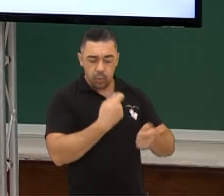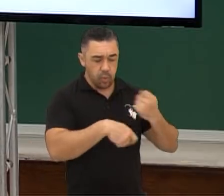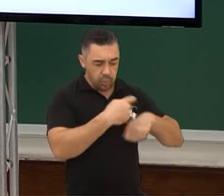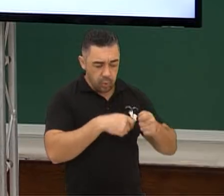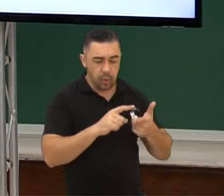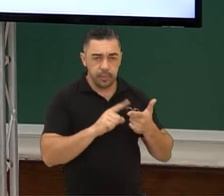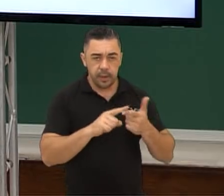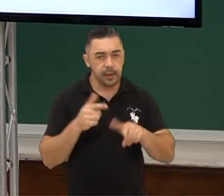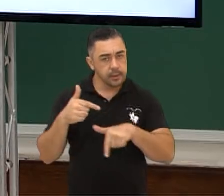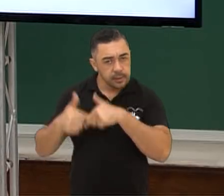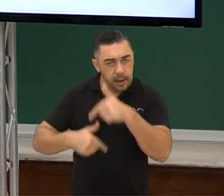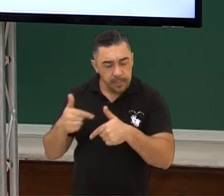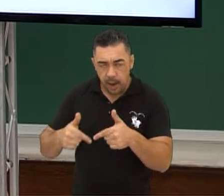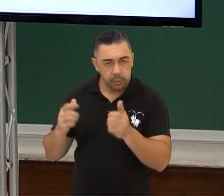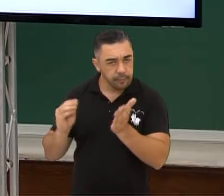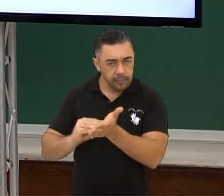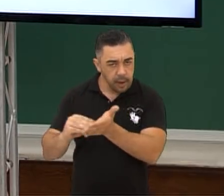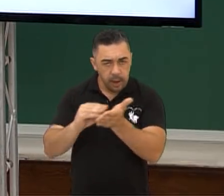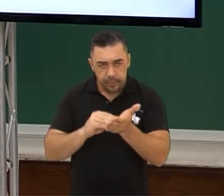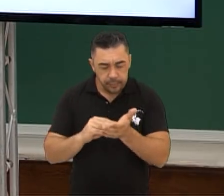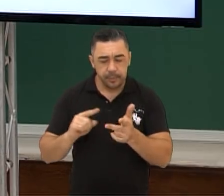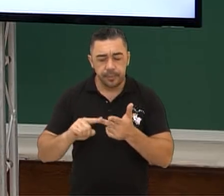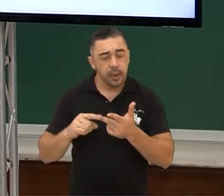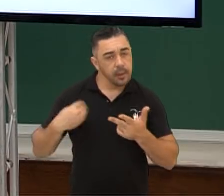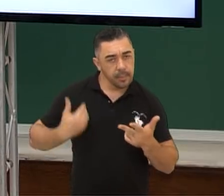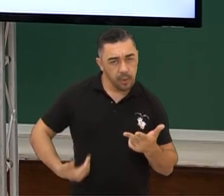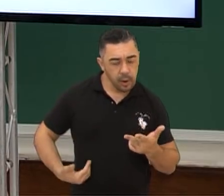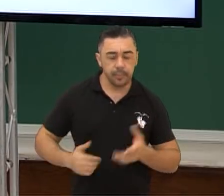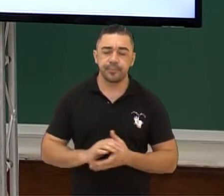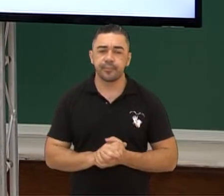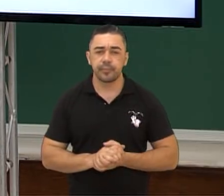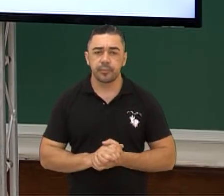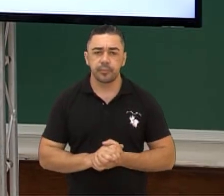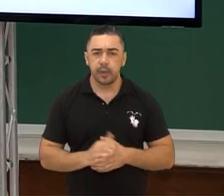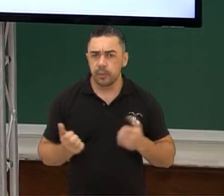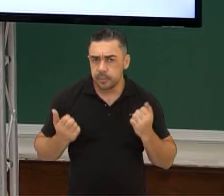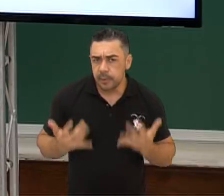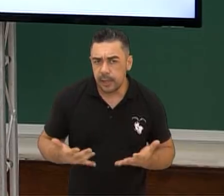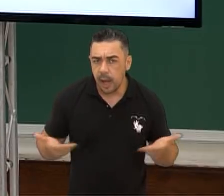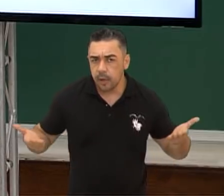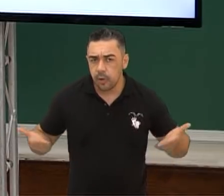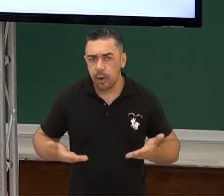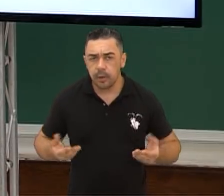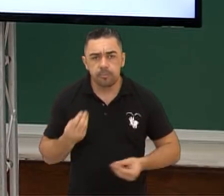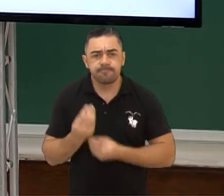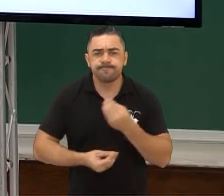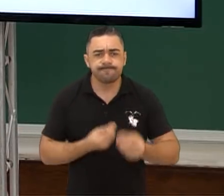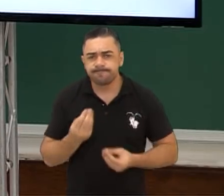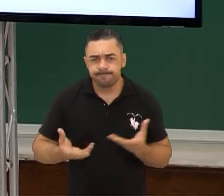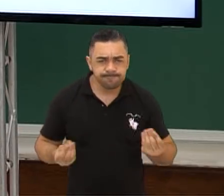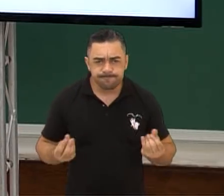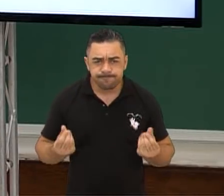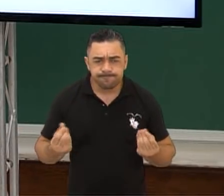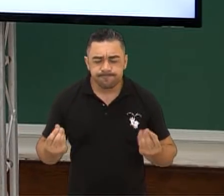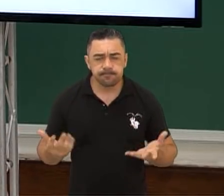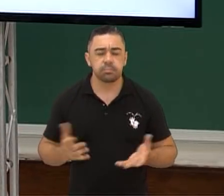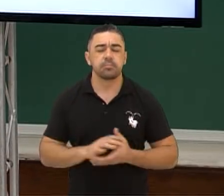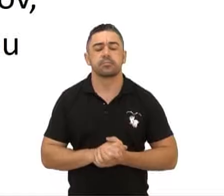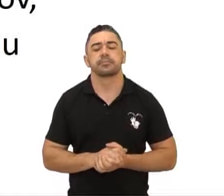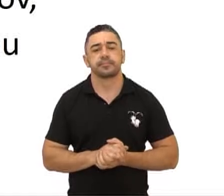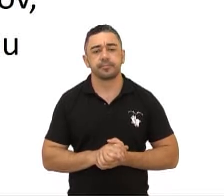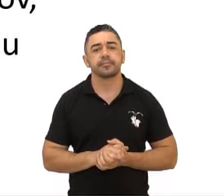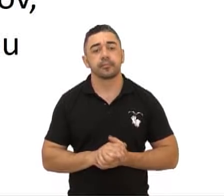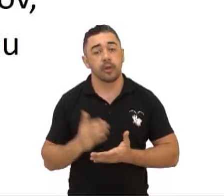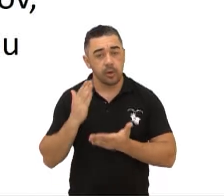serviços oferecidos acontecendo aí. Vamos falar um pouco melhor sobre... E aí, o que fazer em meio a toda essa crise?